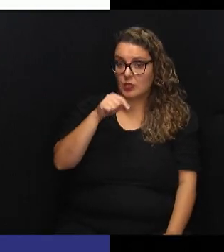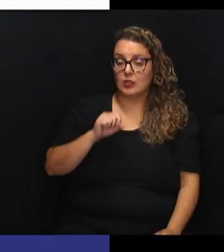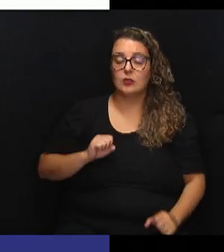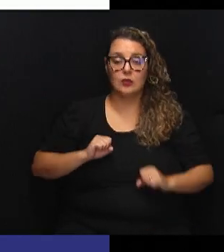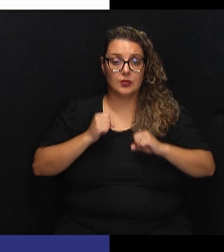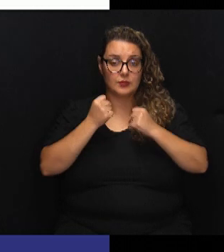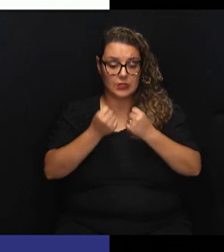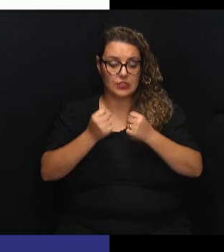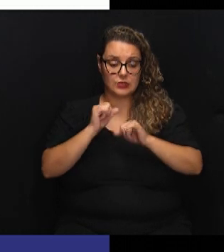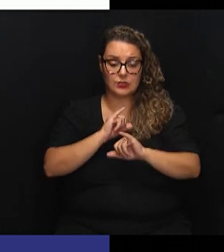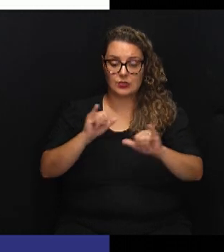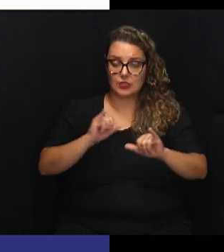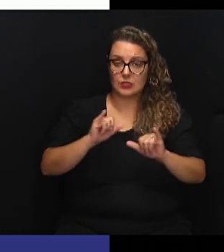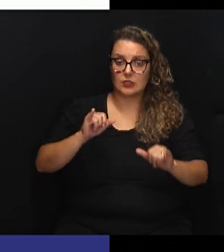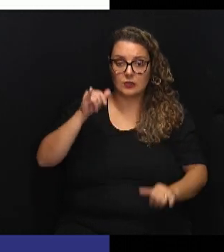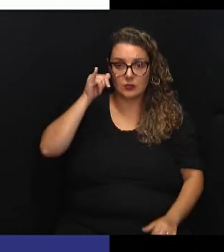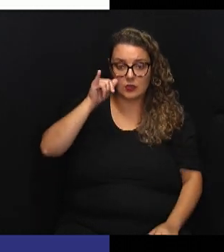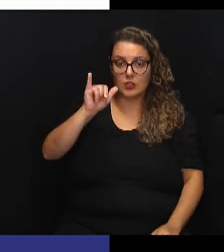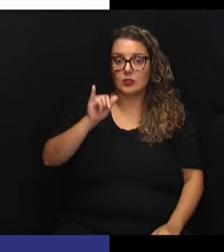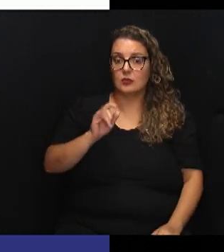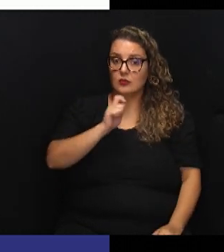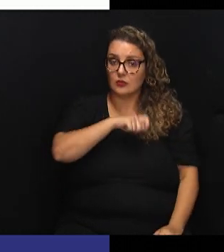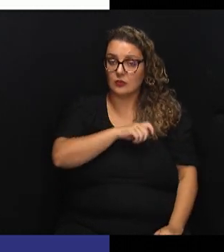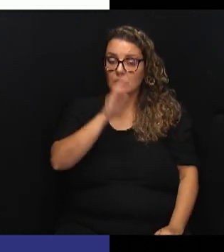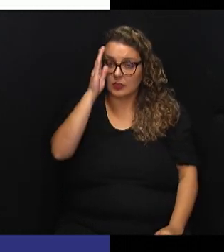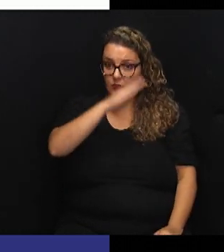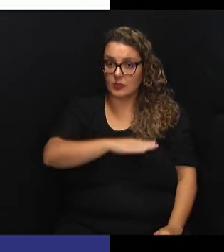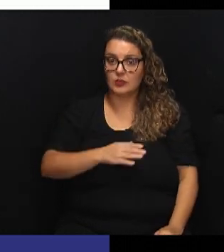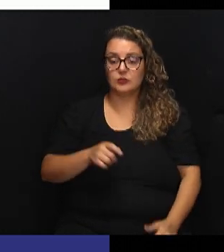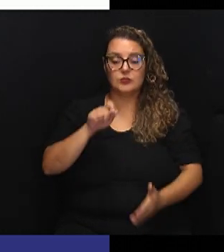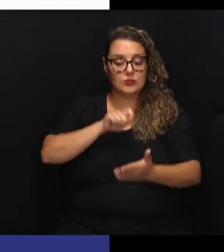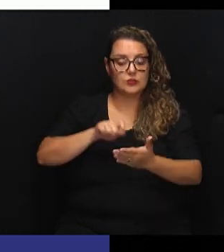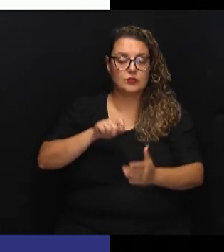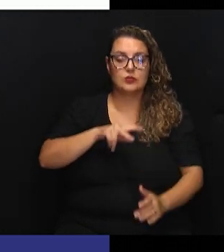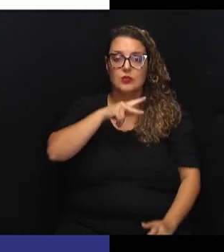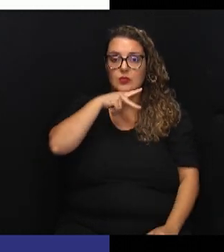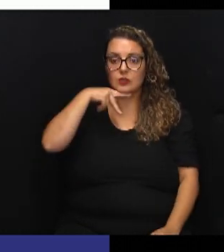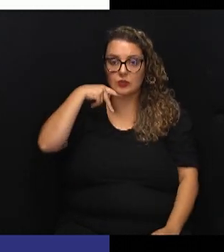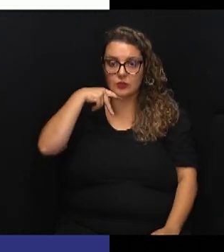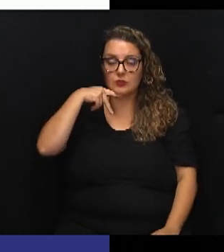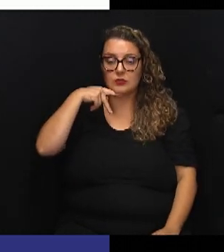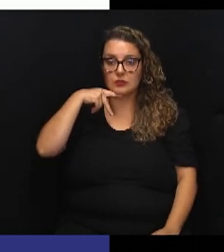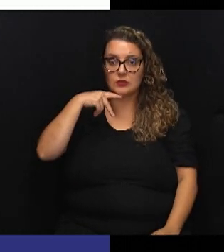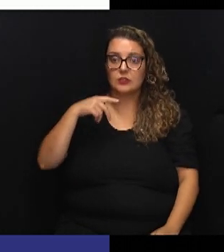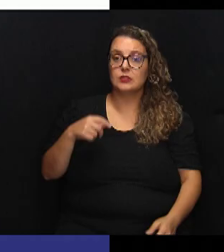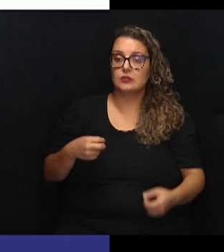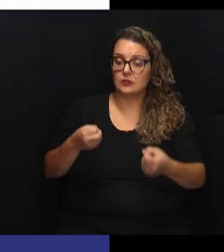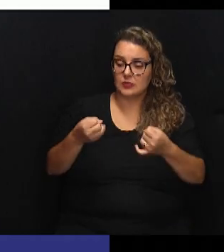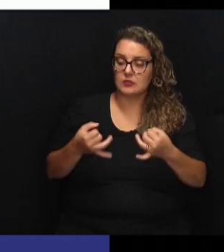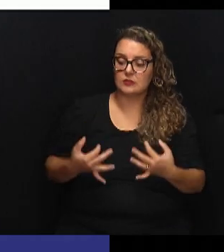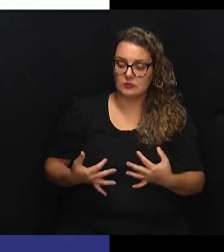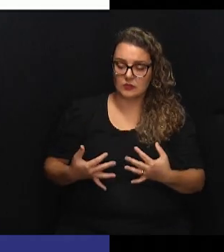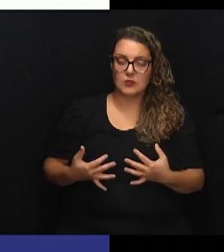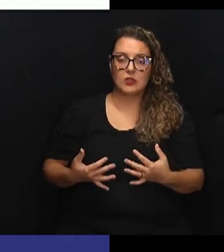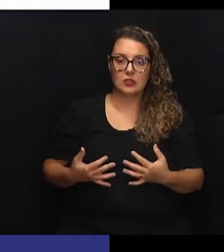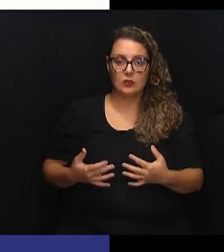à campanha de prevenção a essa crueldade, de autoria do vereador Permínio Monteiro, que vai justamente trazer essa pauta